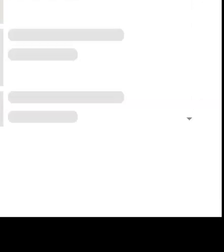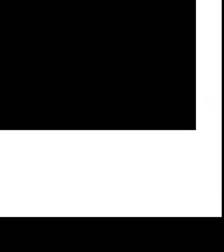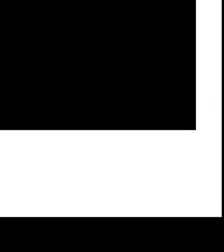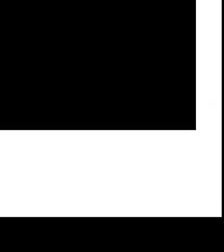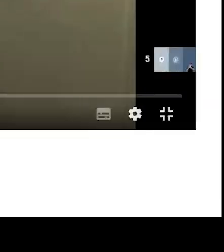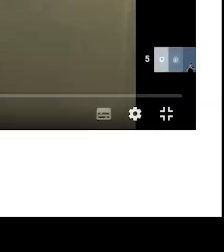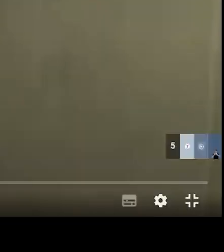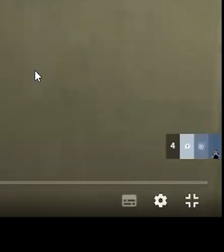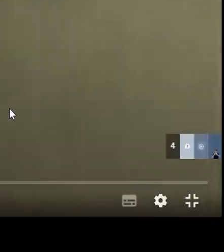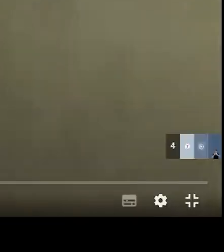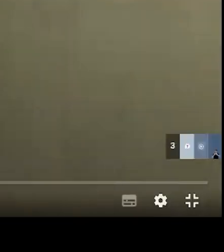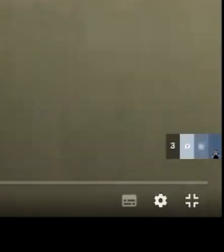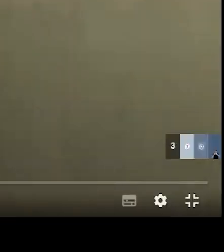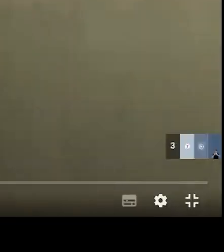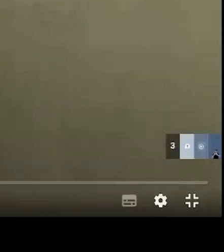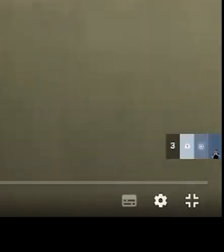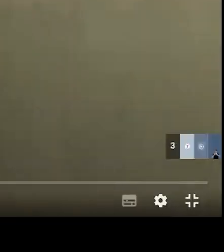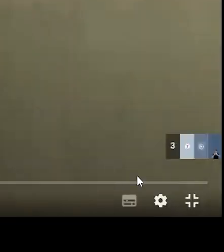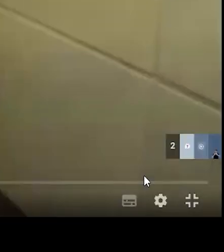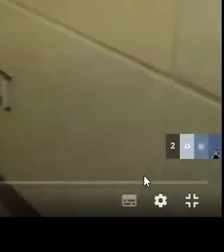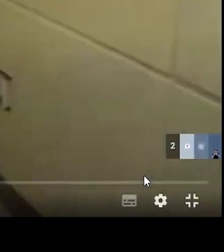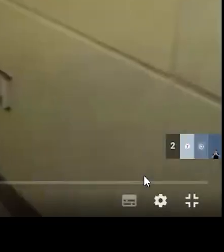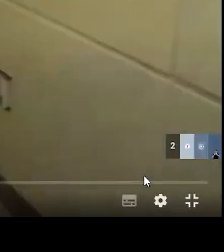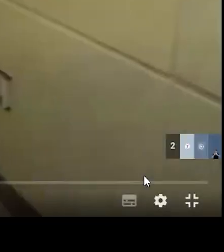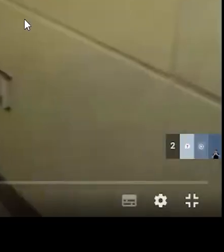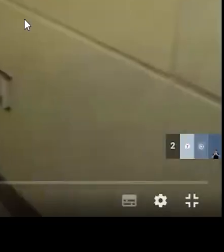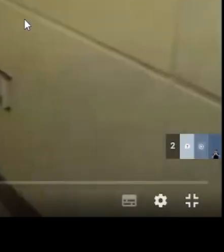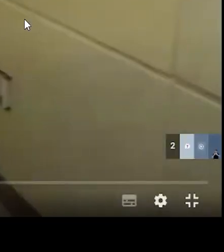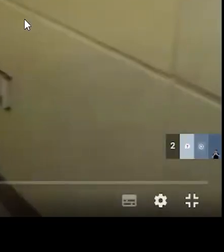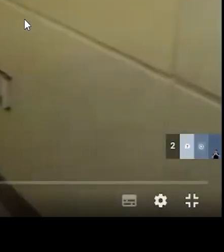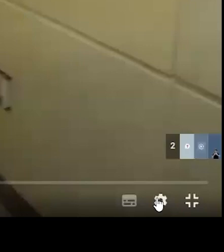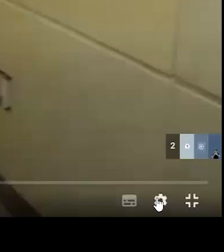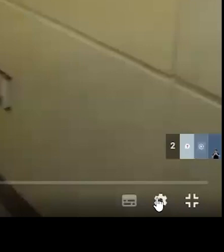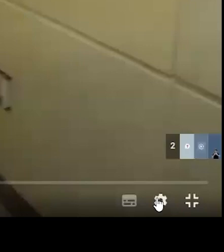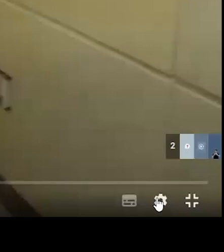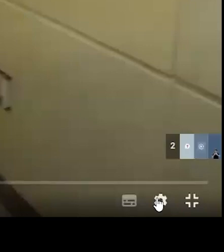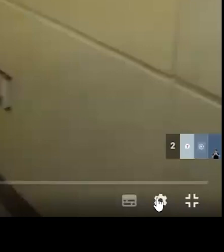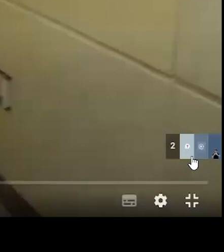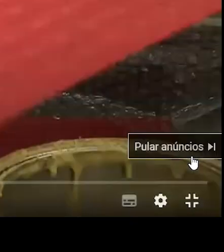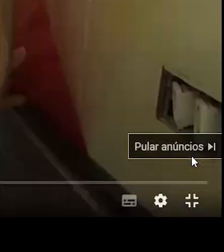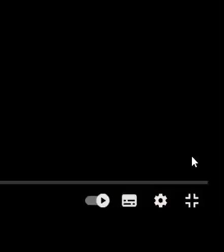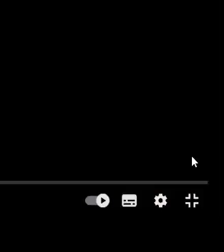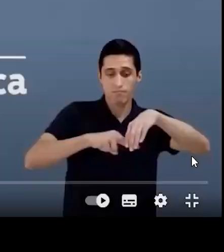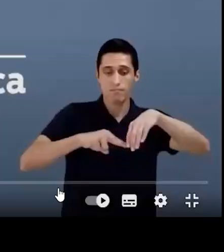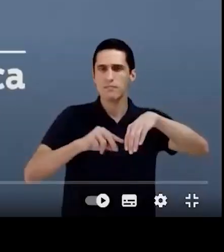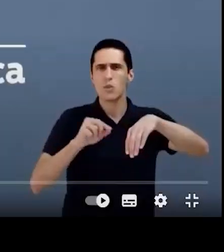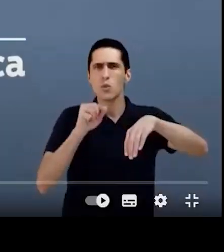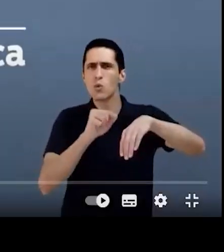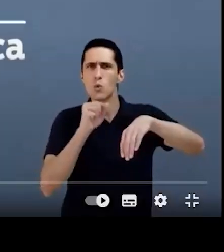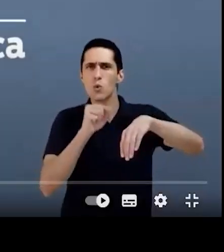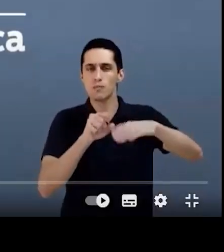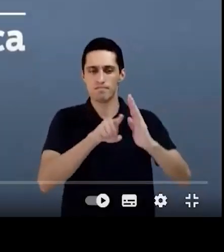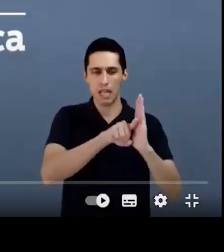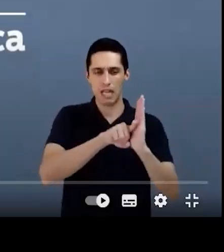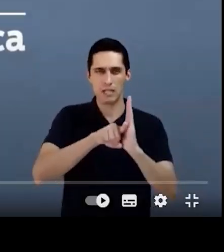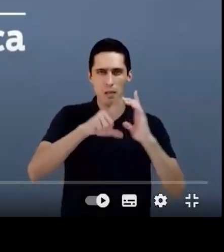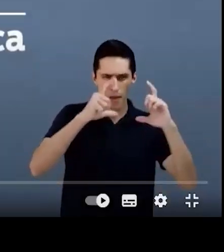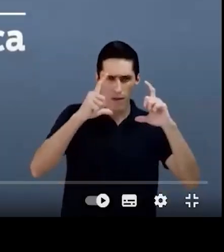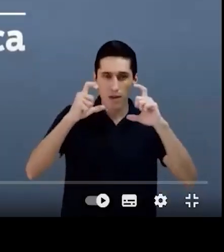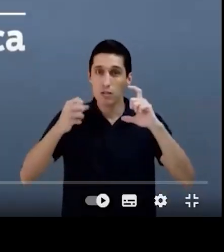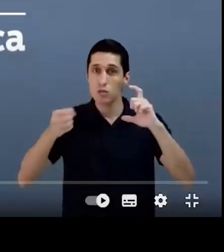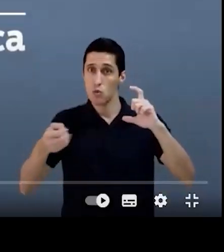Uma surpresa para minha esposa, deixar a cozinha Não bem é bonita esse, para viu, ela. gente? Tá. É esse. Um exame de imagem